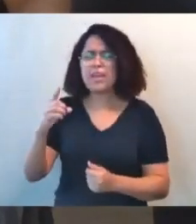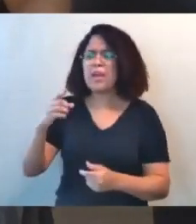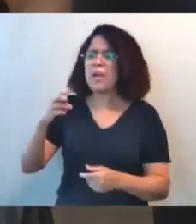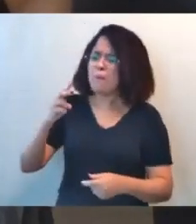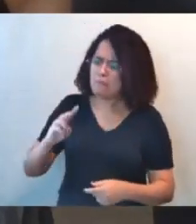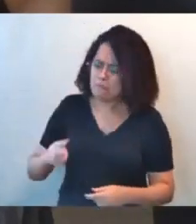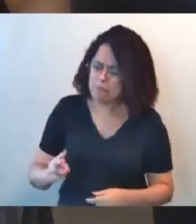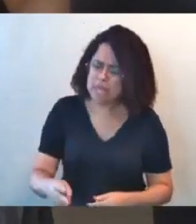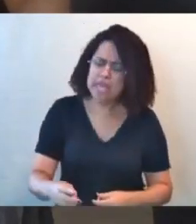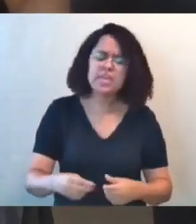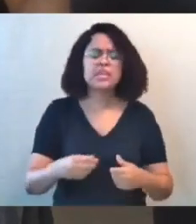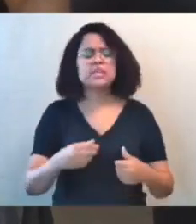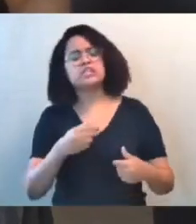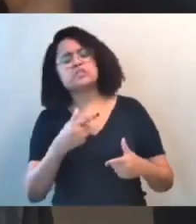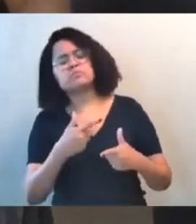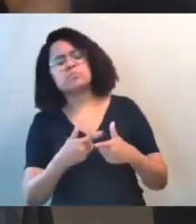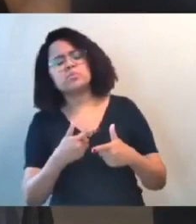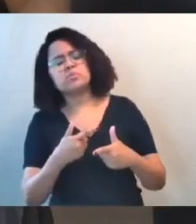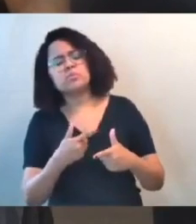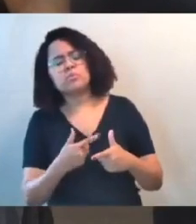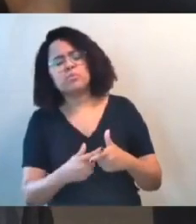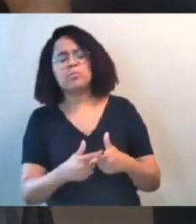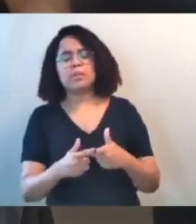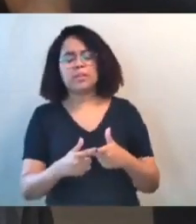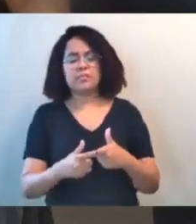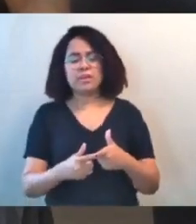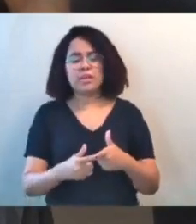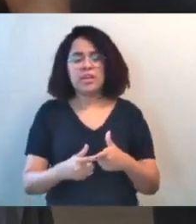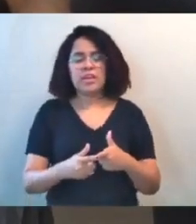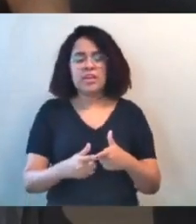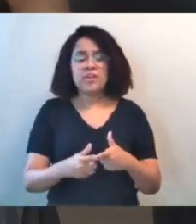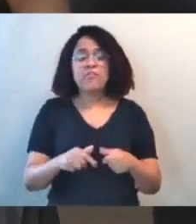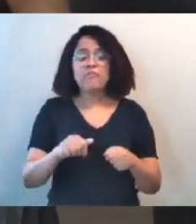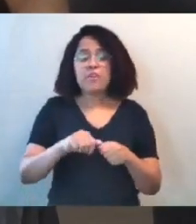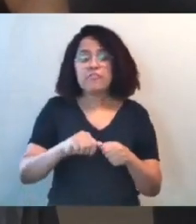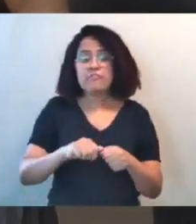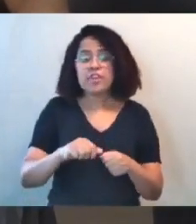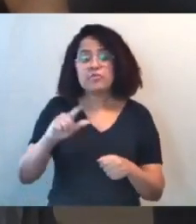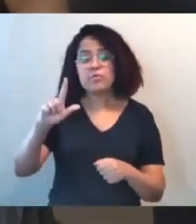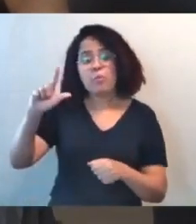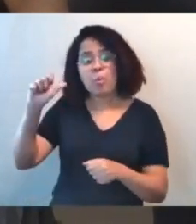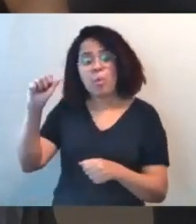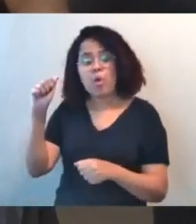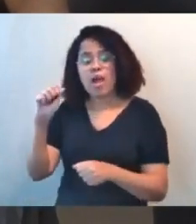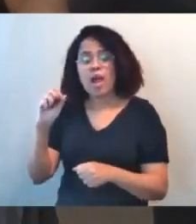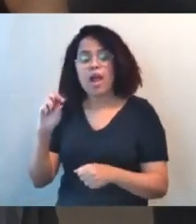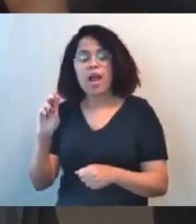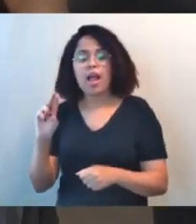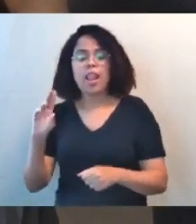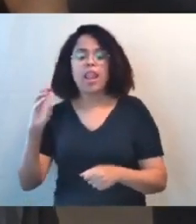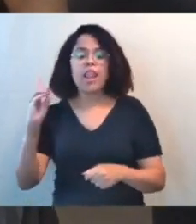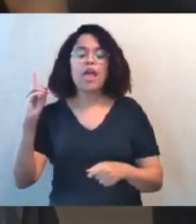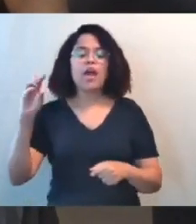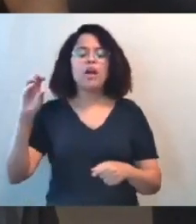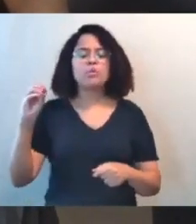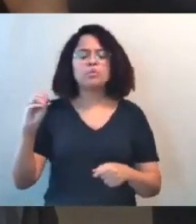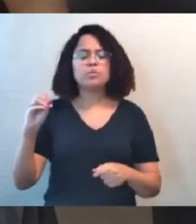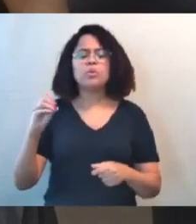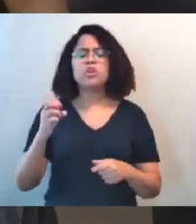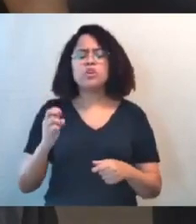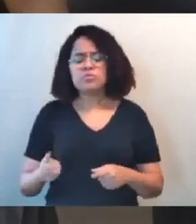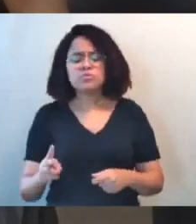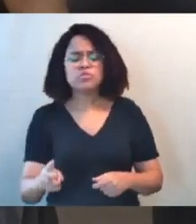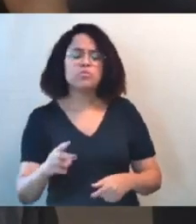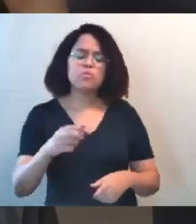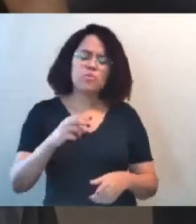autorização de tráfego, falado que foi feito um laudo e esse laudo não solucionou o problema. O que, que o senhor tem a falar a respeito disso? Será que